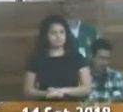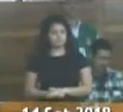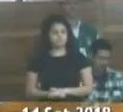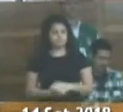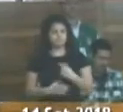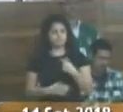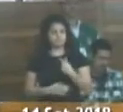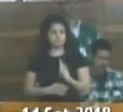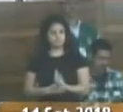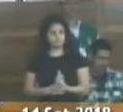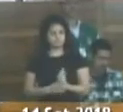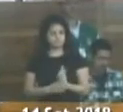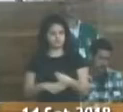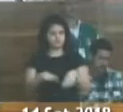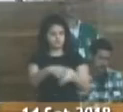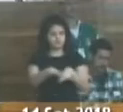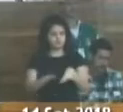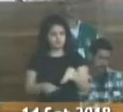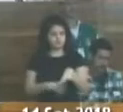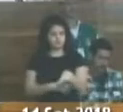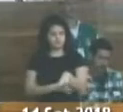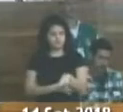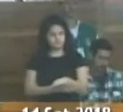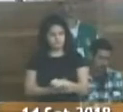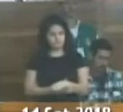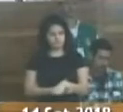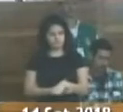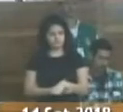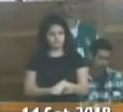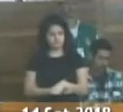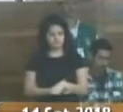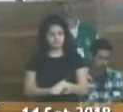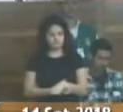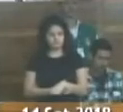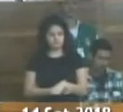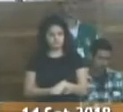Somos da Bahia, da Ilha Grande, né?